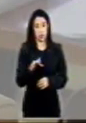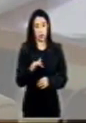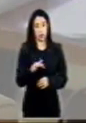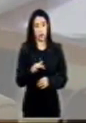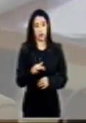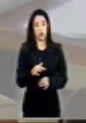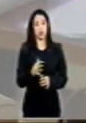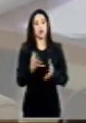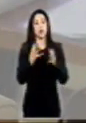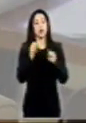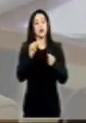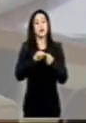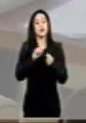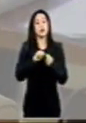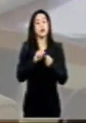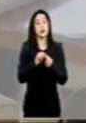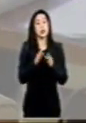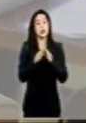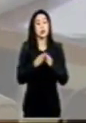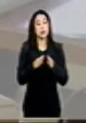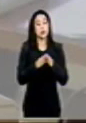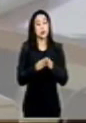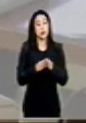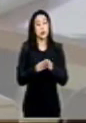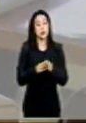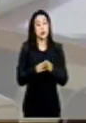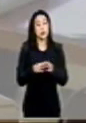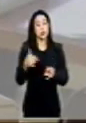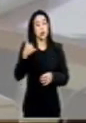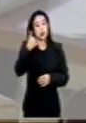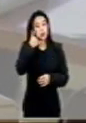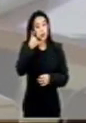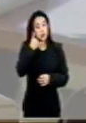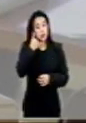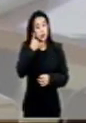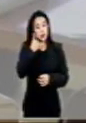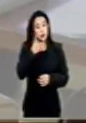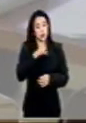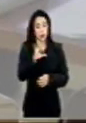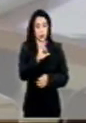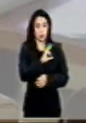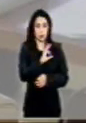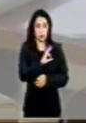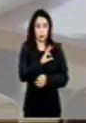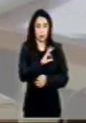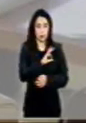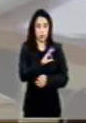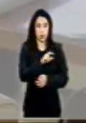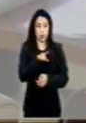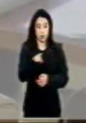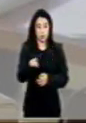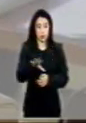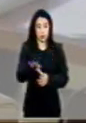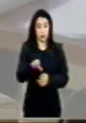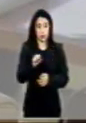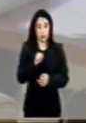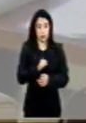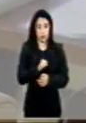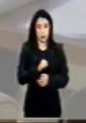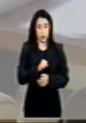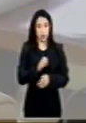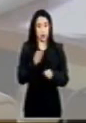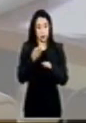pedido de interceptação telefônica formulado pela autoridade policial. Consignou que os fatos imputados aos